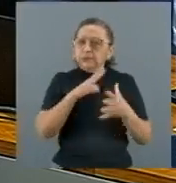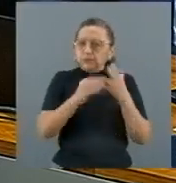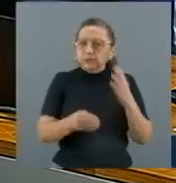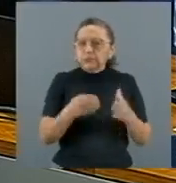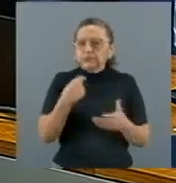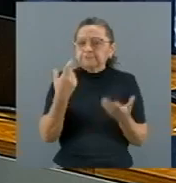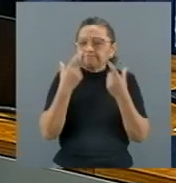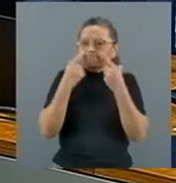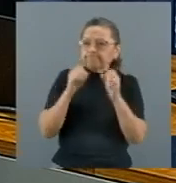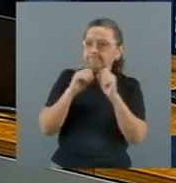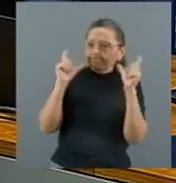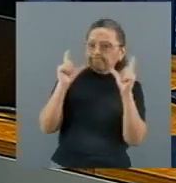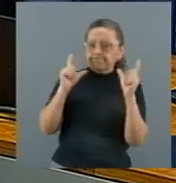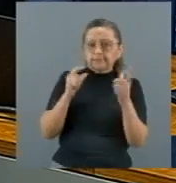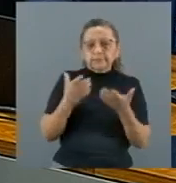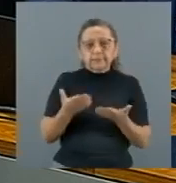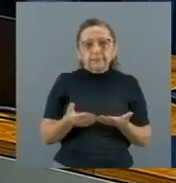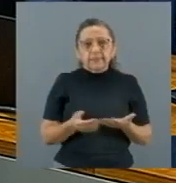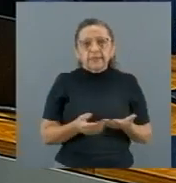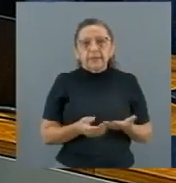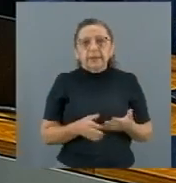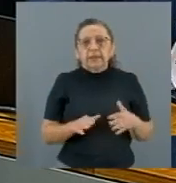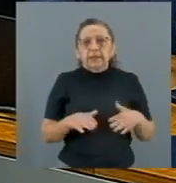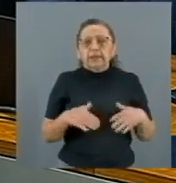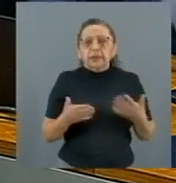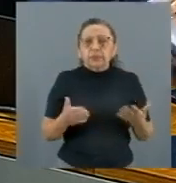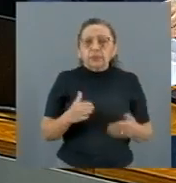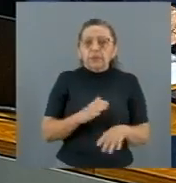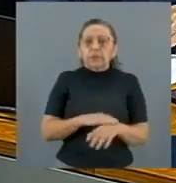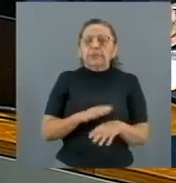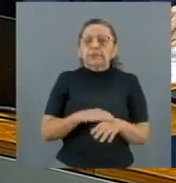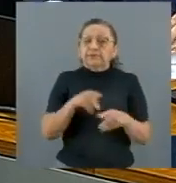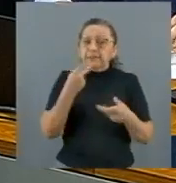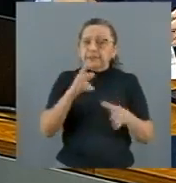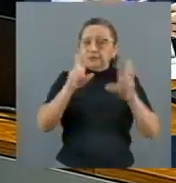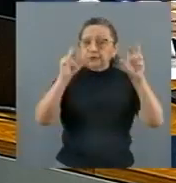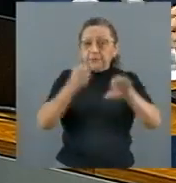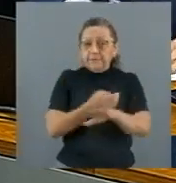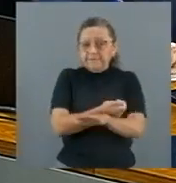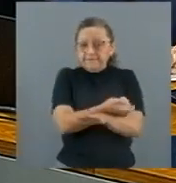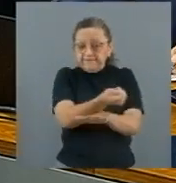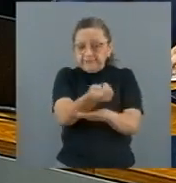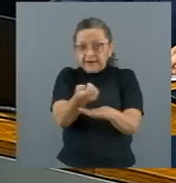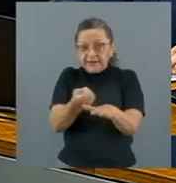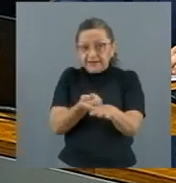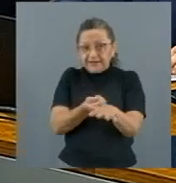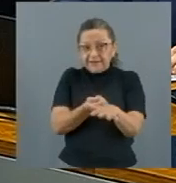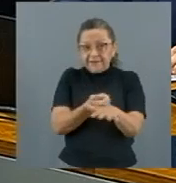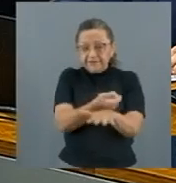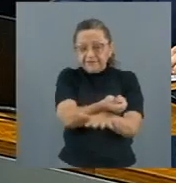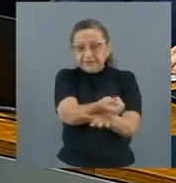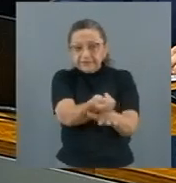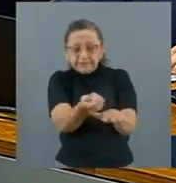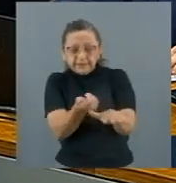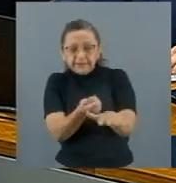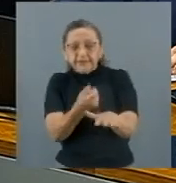chama a atenção, né? Então, quando se fala de fake news, e aqui o artigo 859 fala,